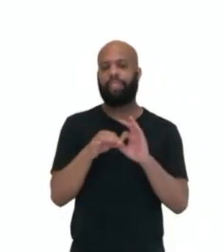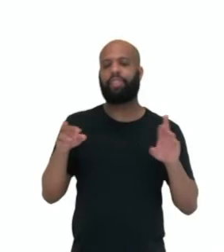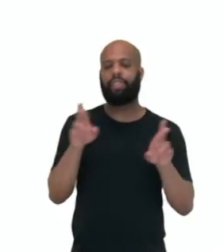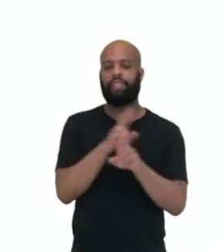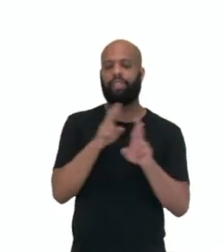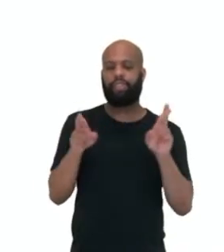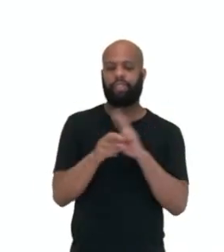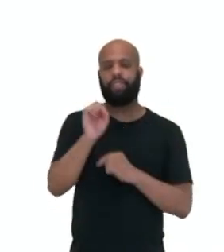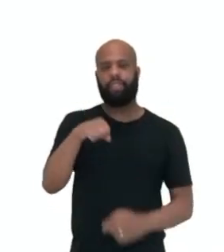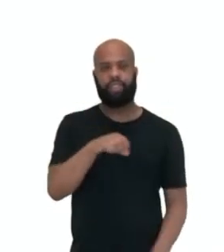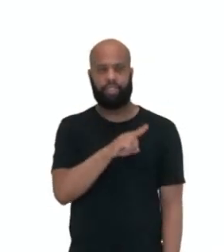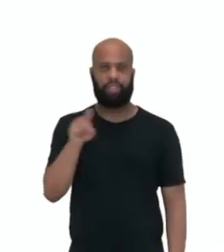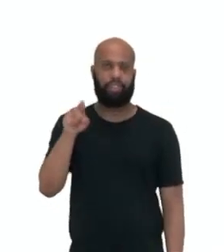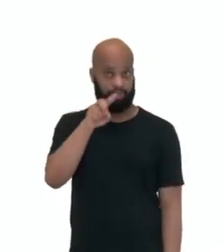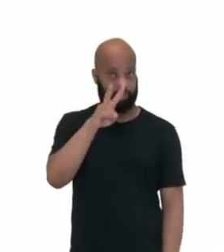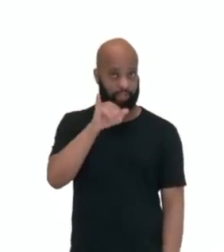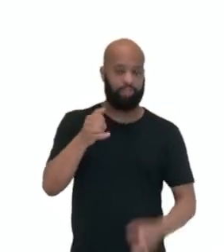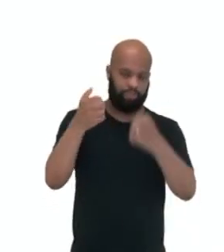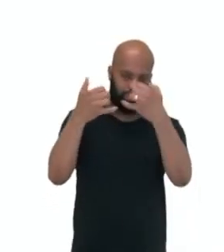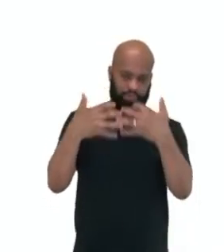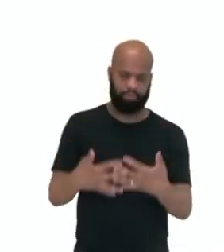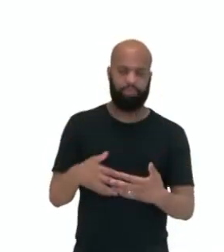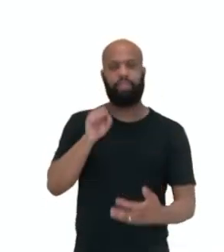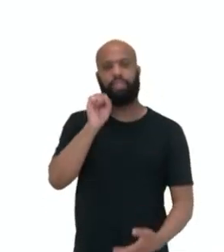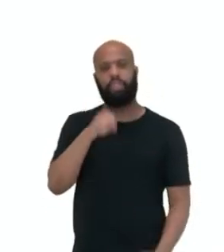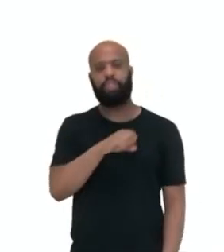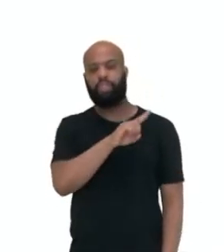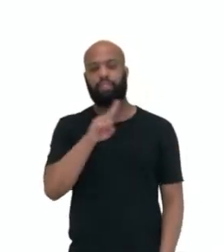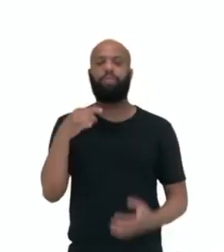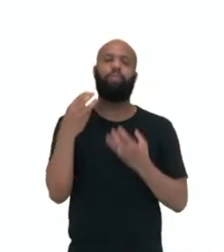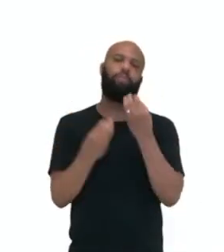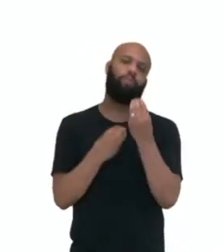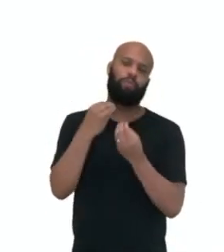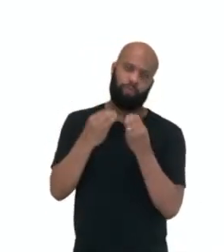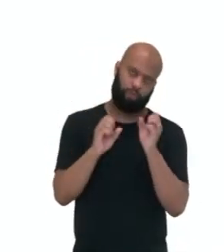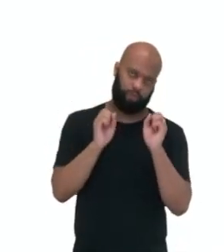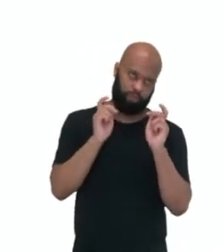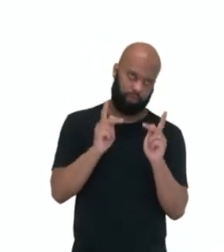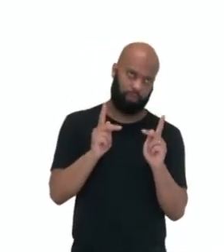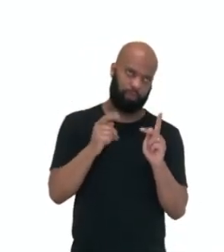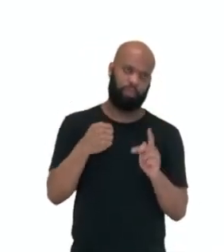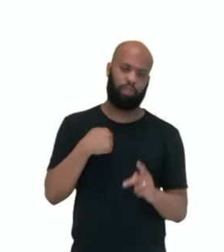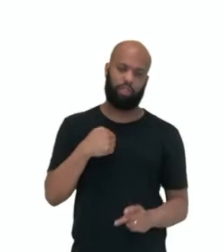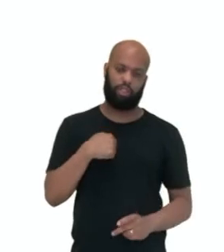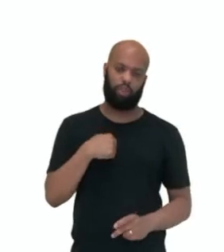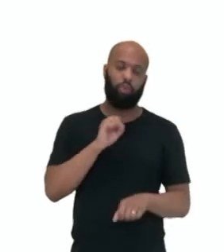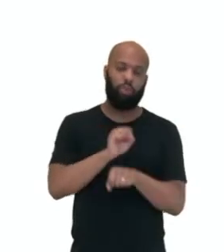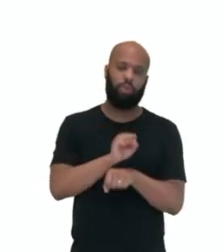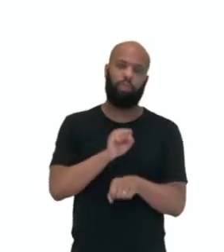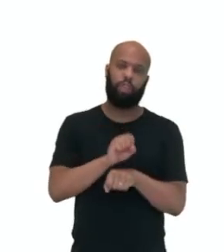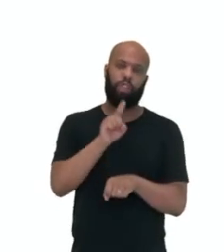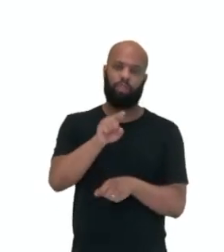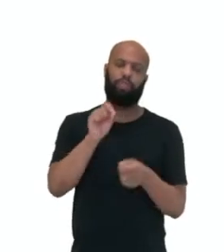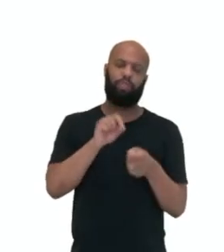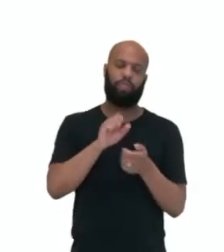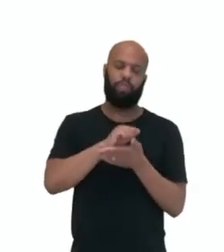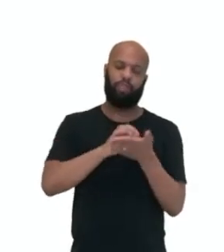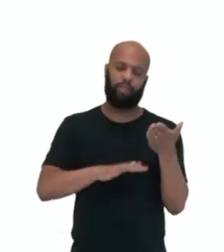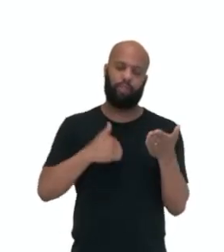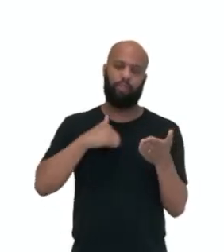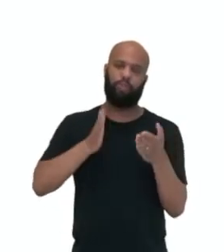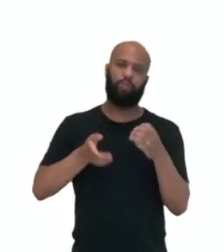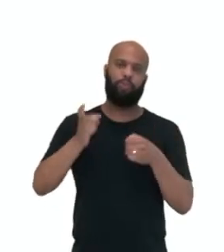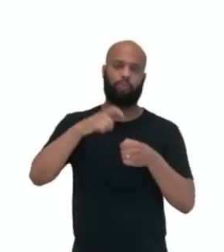ou não? Agora é você que tem que explicar se ela tem ou não e como que vai ser. Belezinha? Eu fico aqui aguardando você responder e já volto,